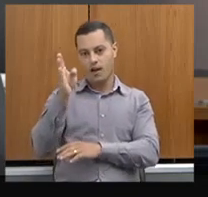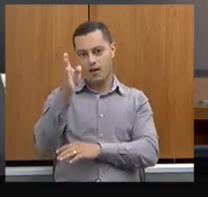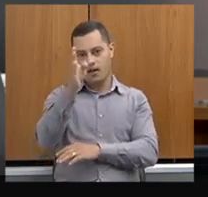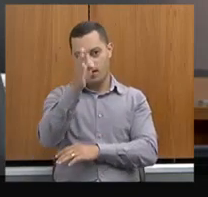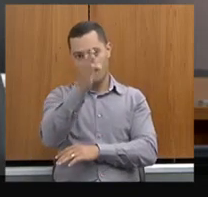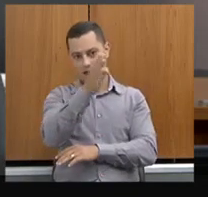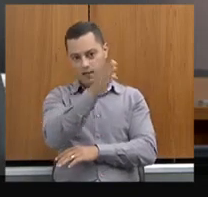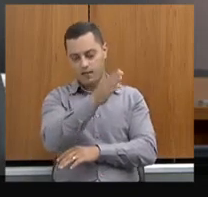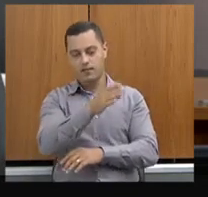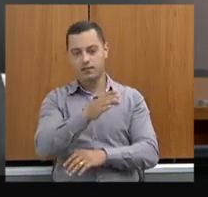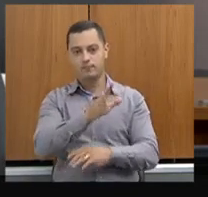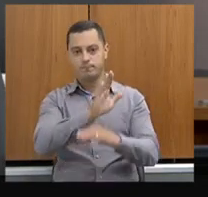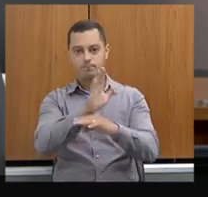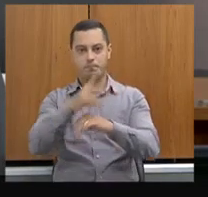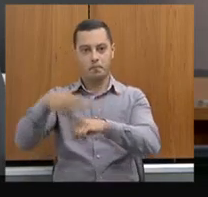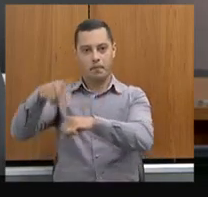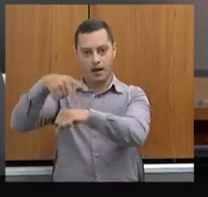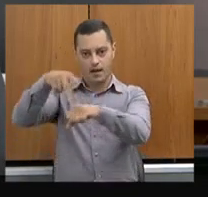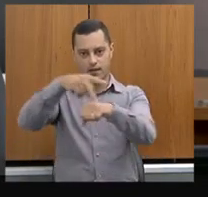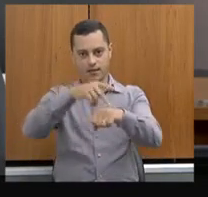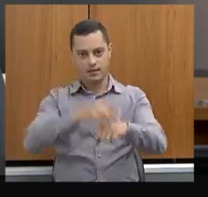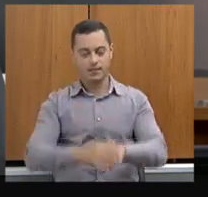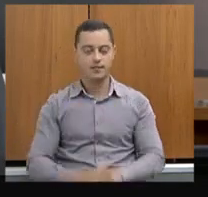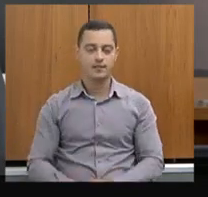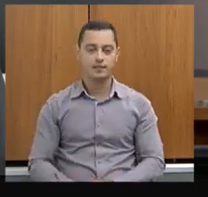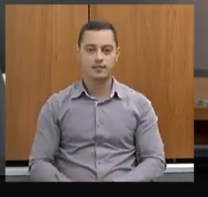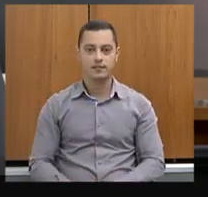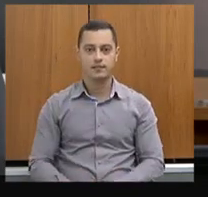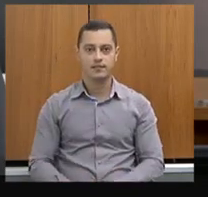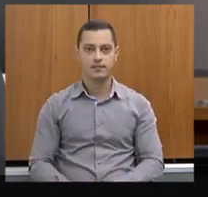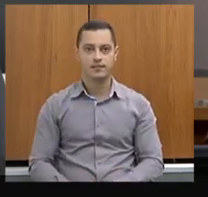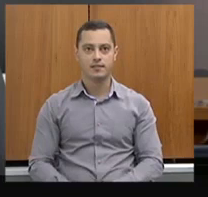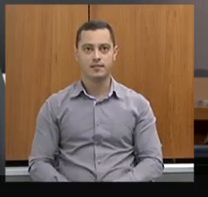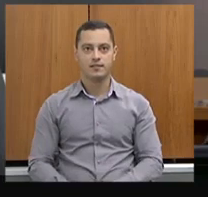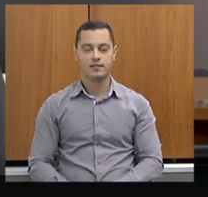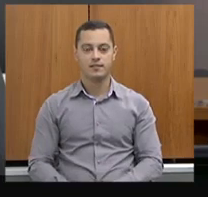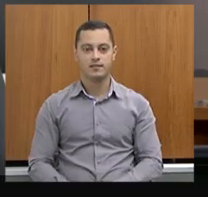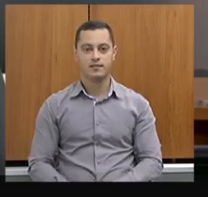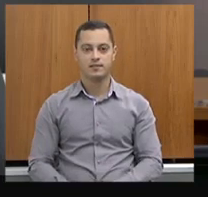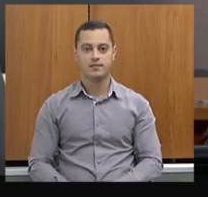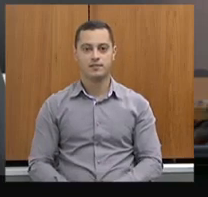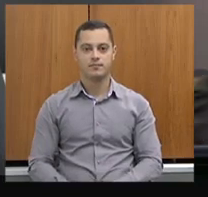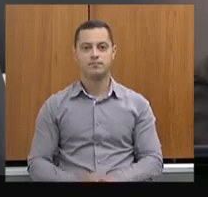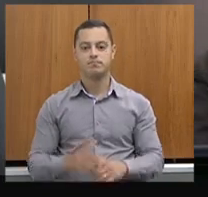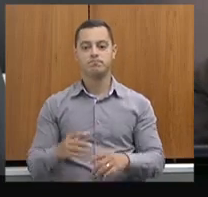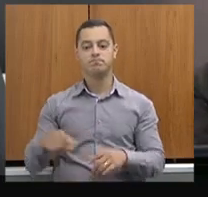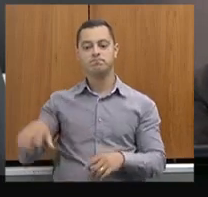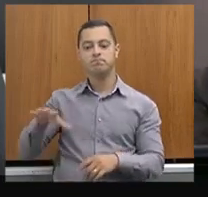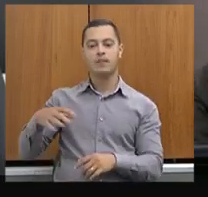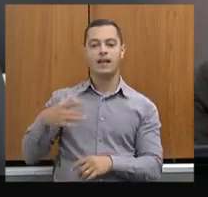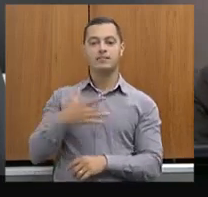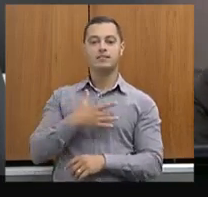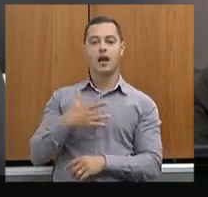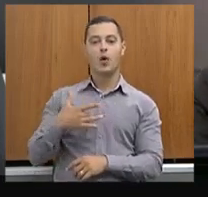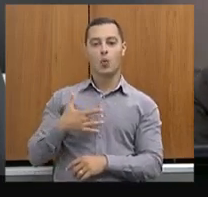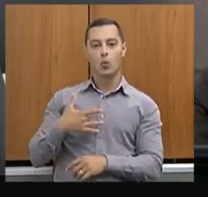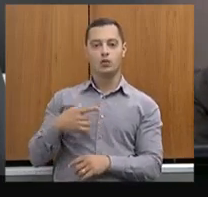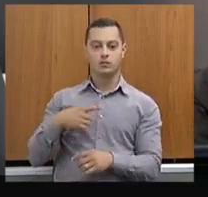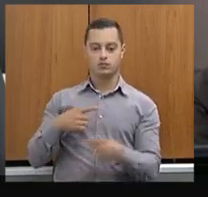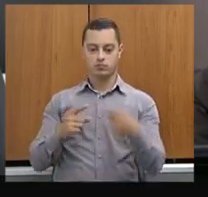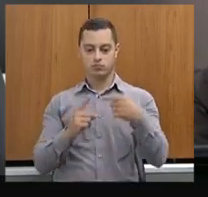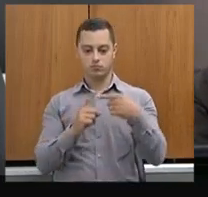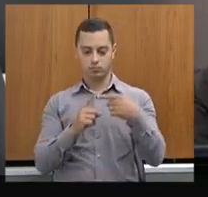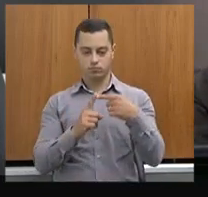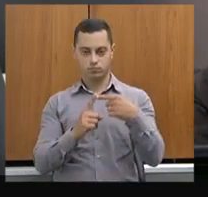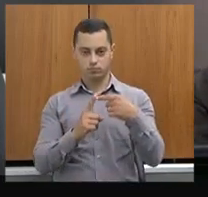Haiti pode passar no que se refere à assistência à saúde da Tropa os nossos destaques são